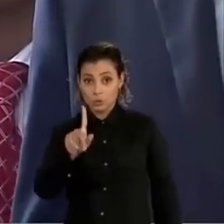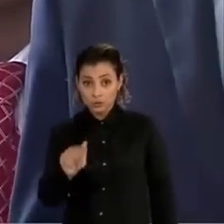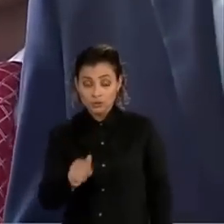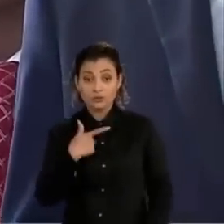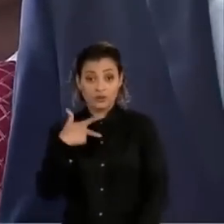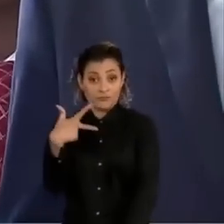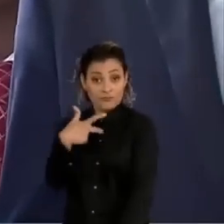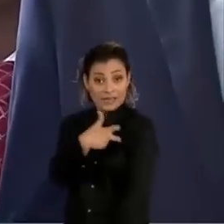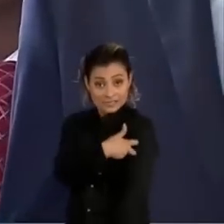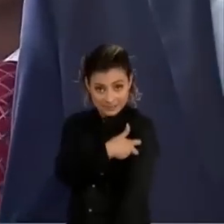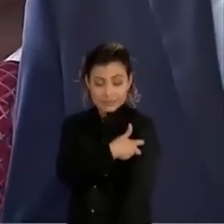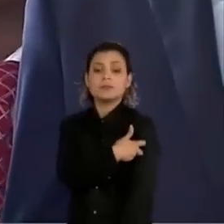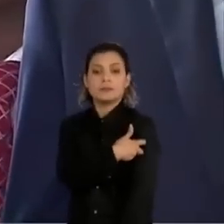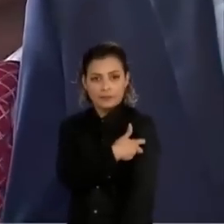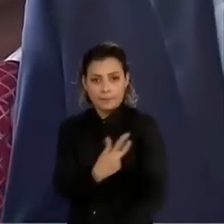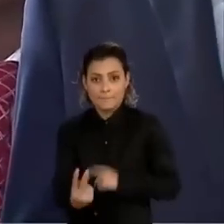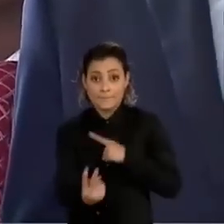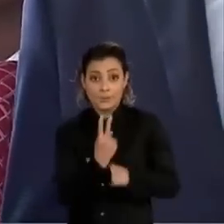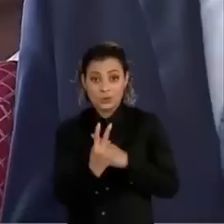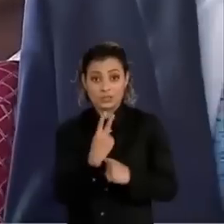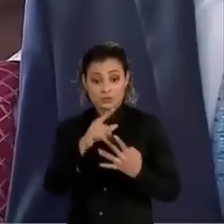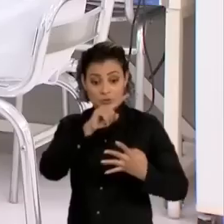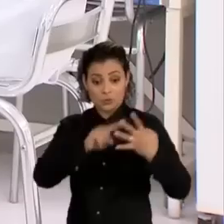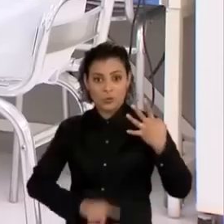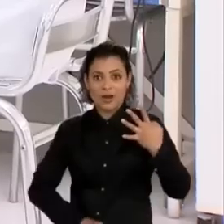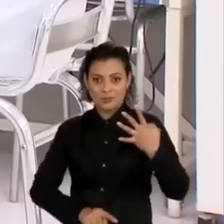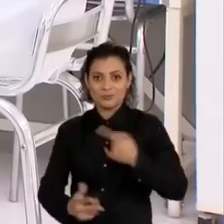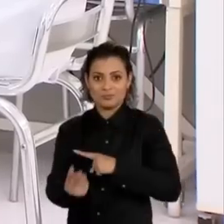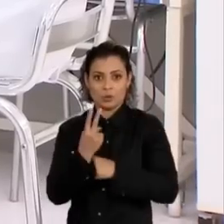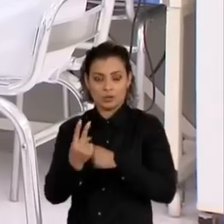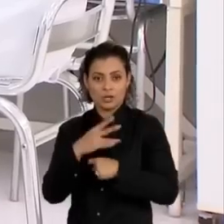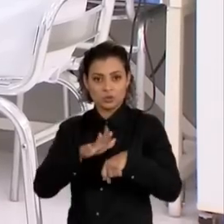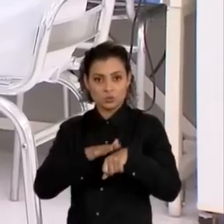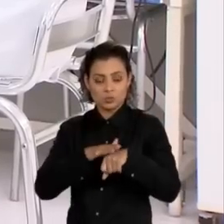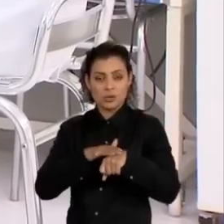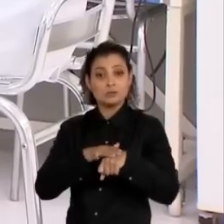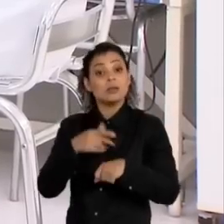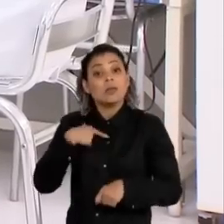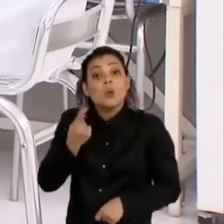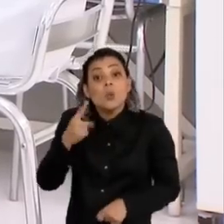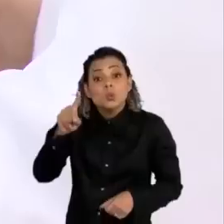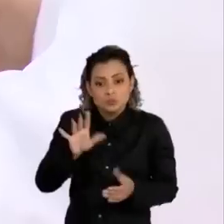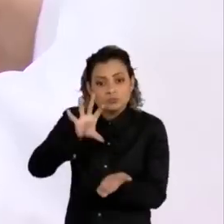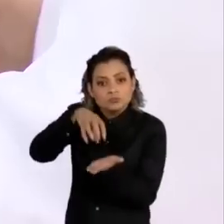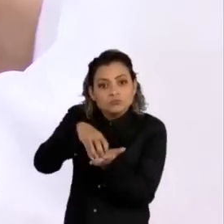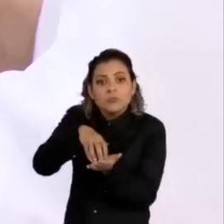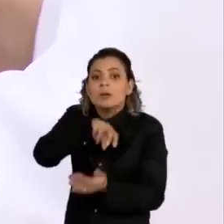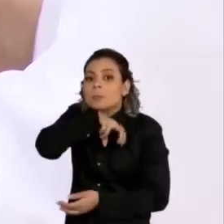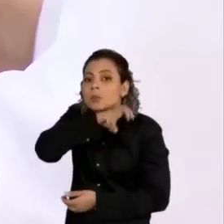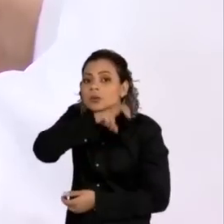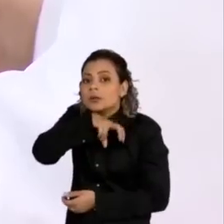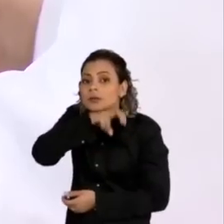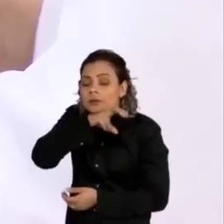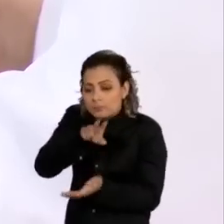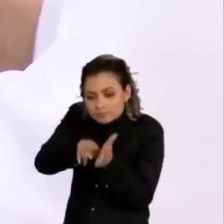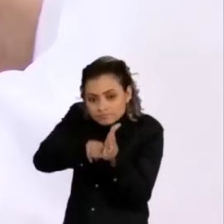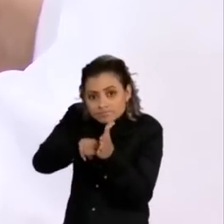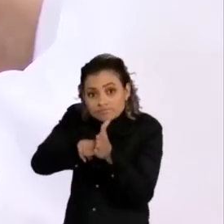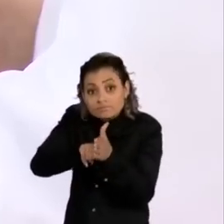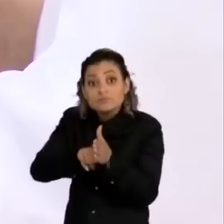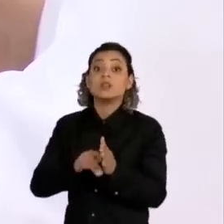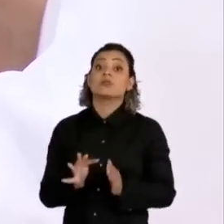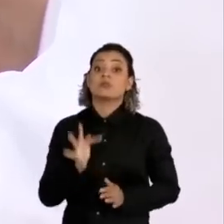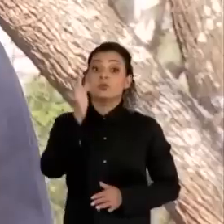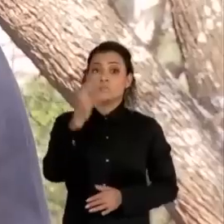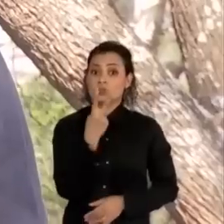vai oferecer proteção contra os 4 tipos da doença, está na última fase de testes no Instituto Butantan, prevista para terminar no